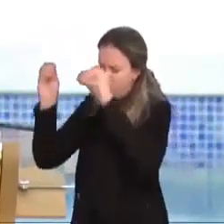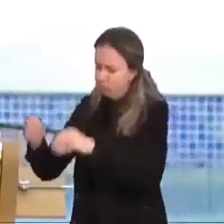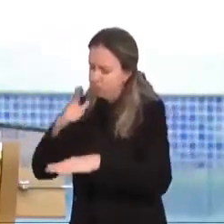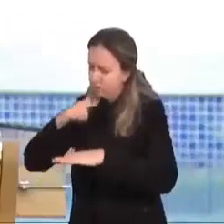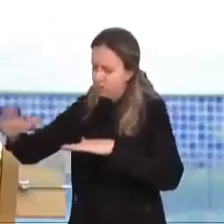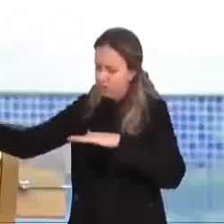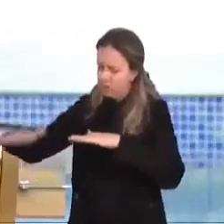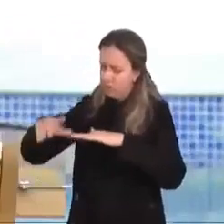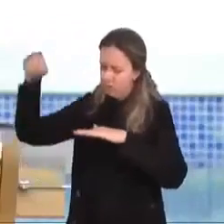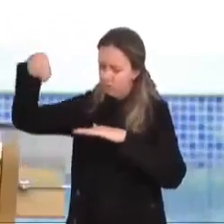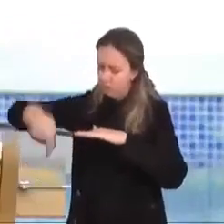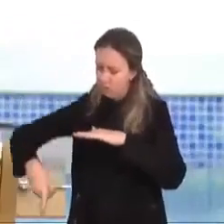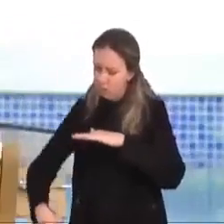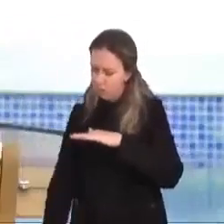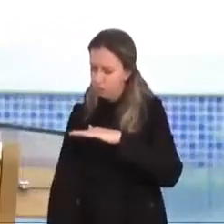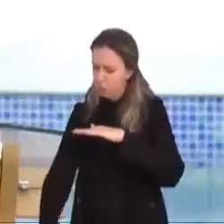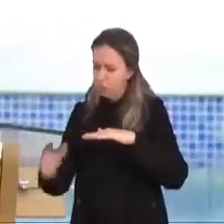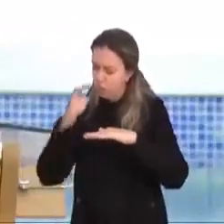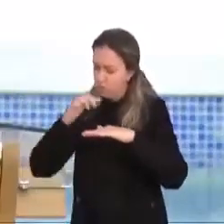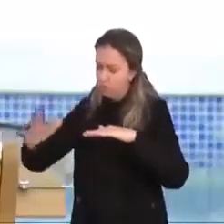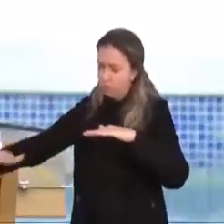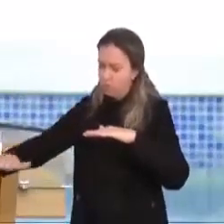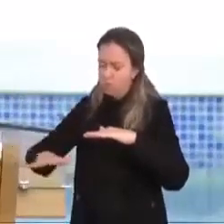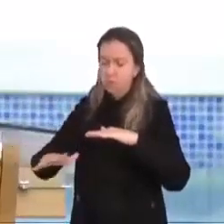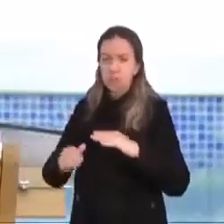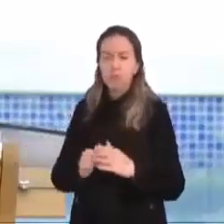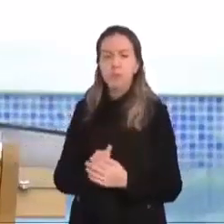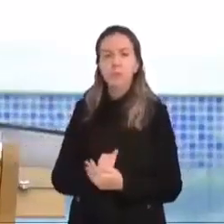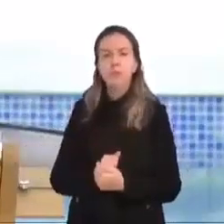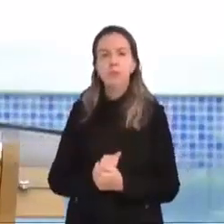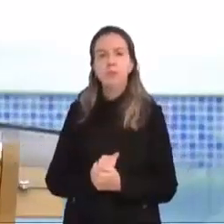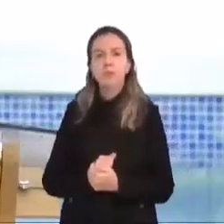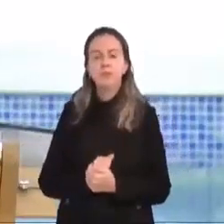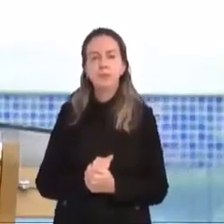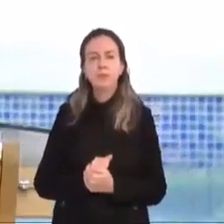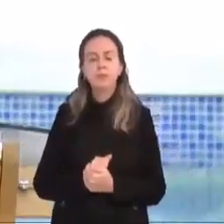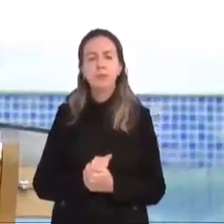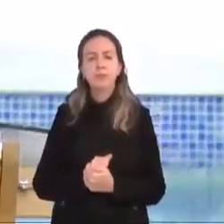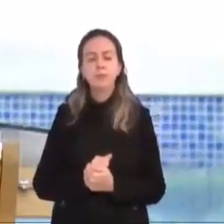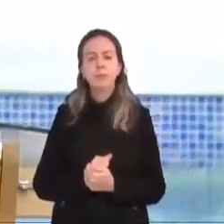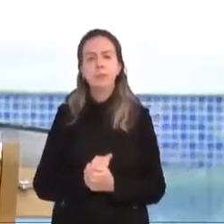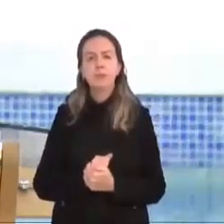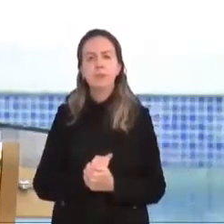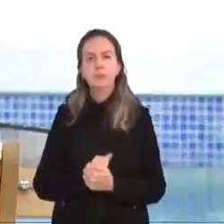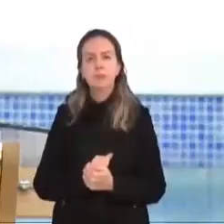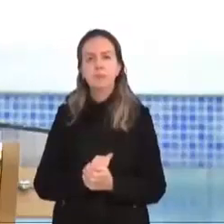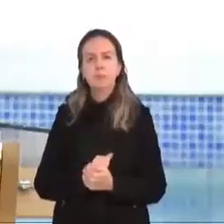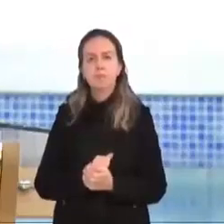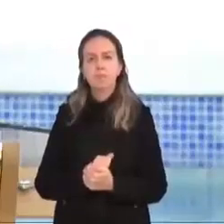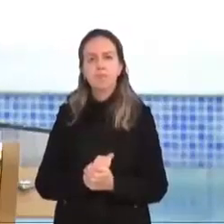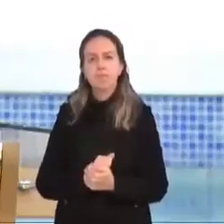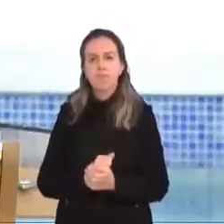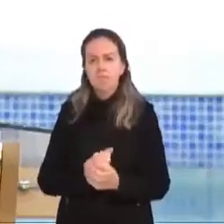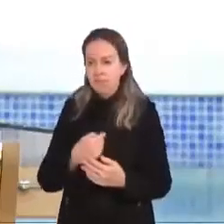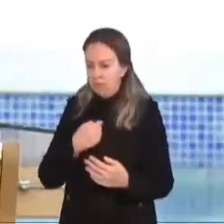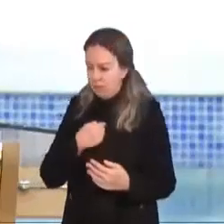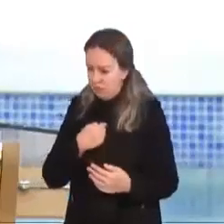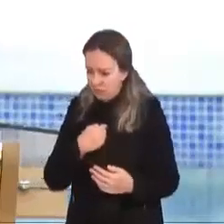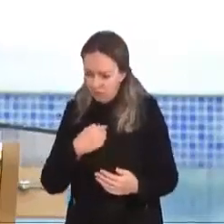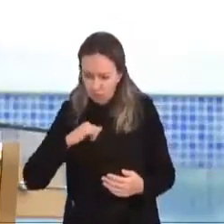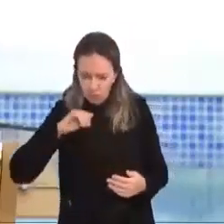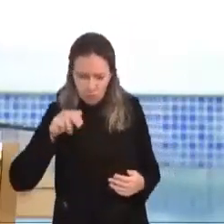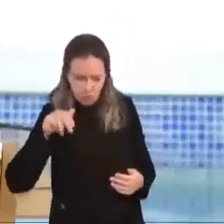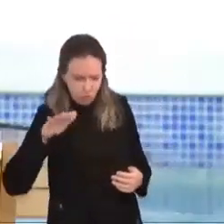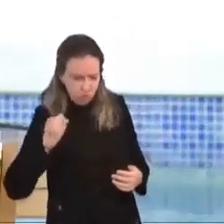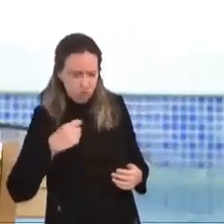Ainda usa a expressão de Jesus, em tuas mãos. Eu entrego o meu espírito. E fecha os